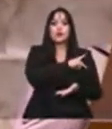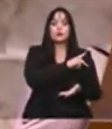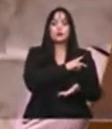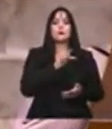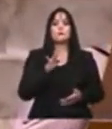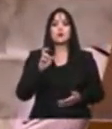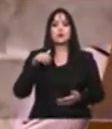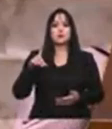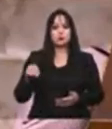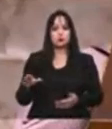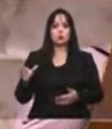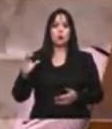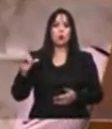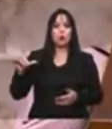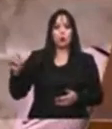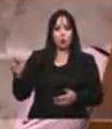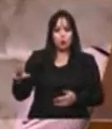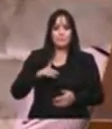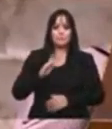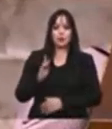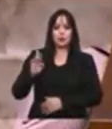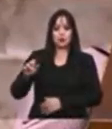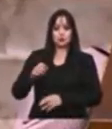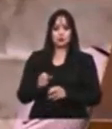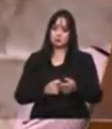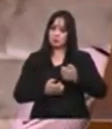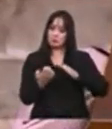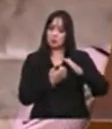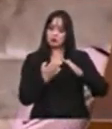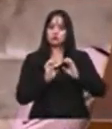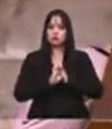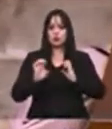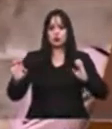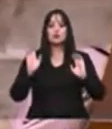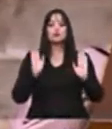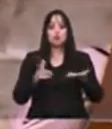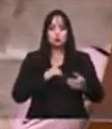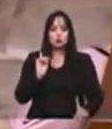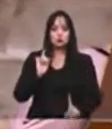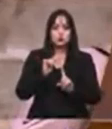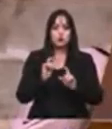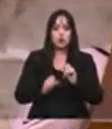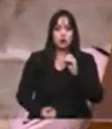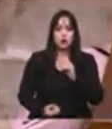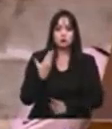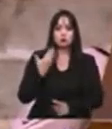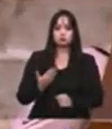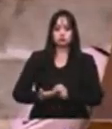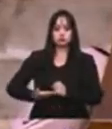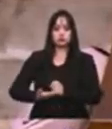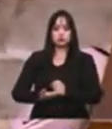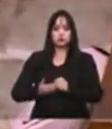foi firmado entre a BR Distribuidora e a UTC Engenharia, tendo como objeto a construção de bases